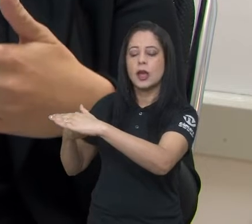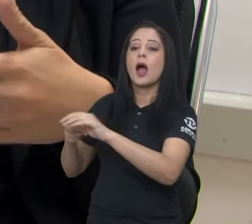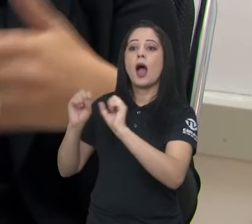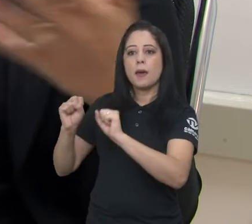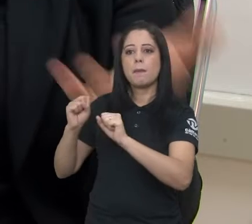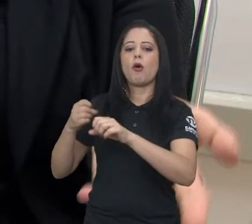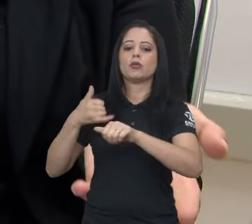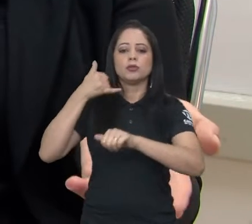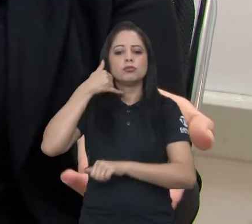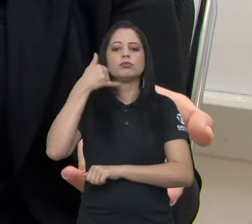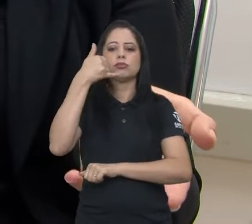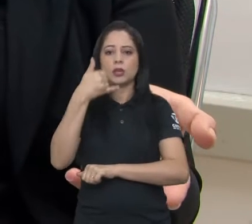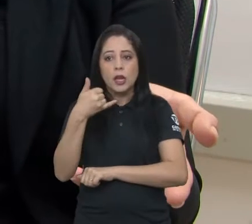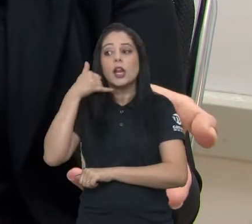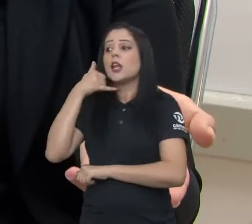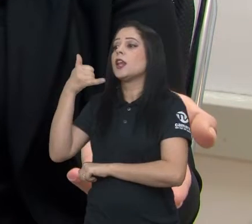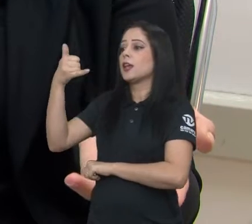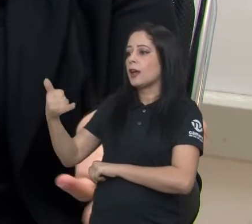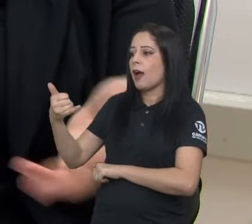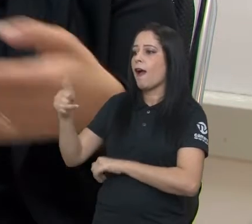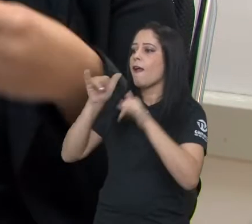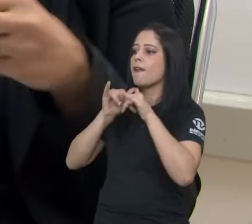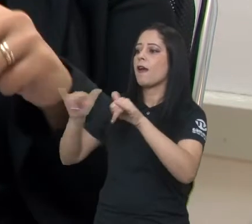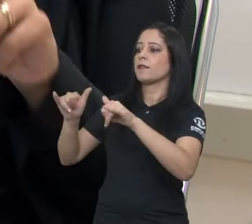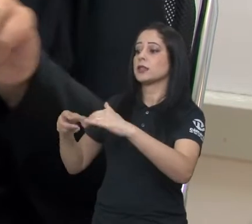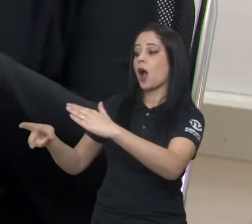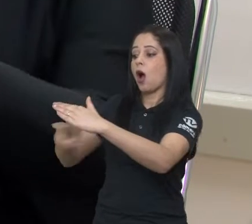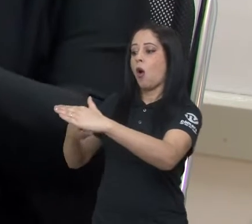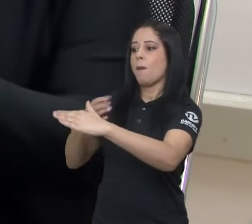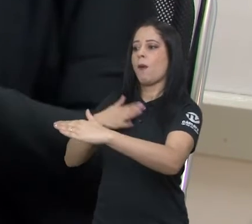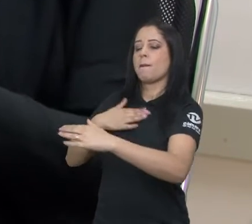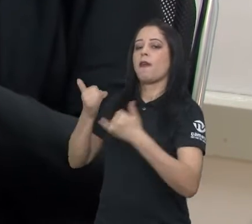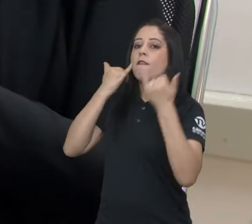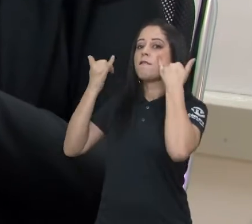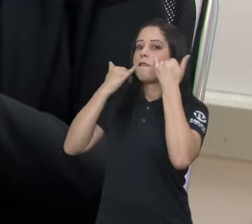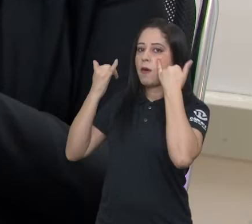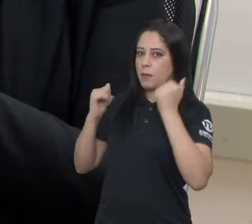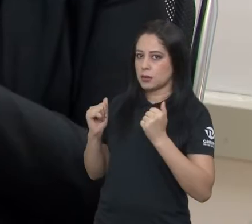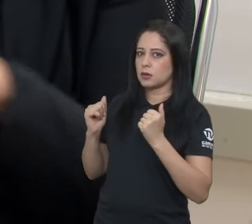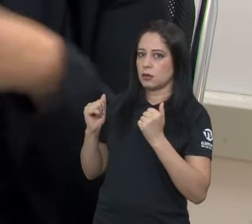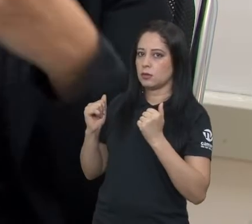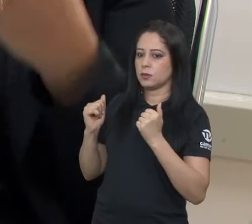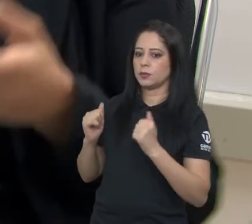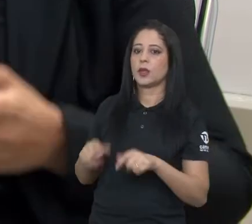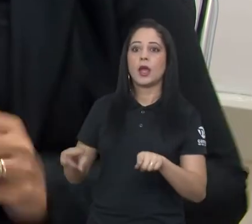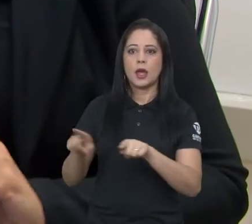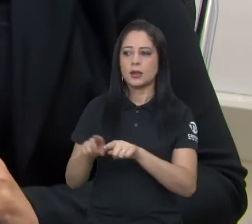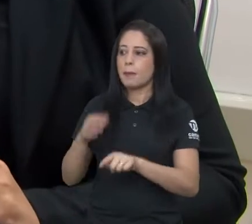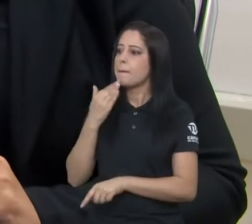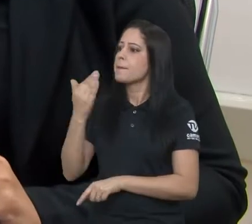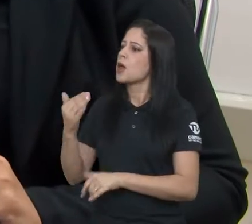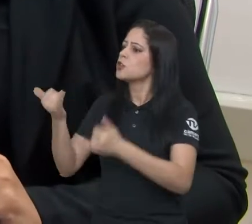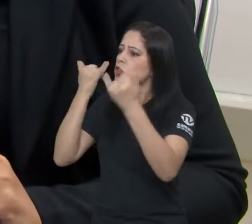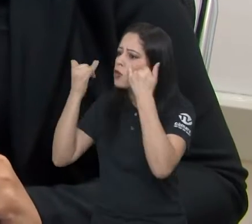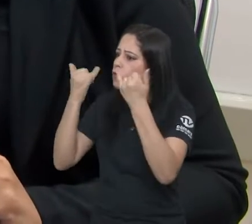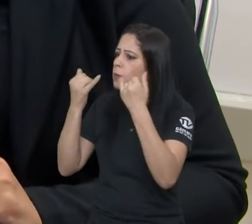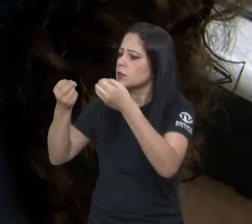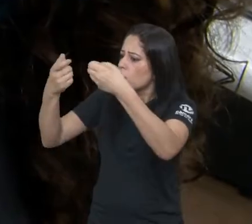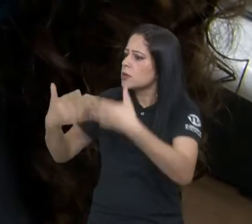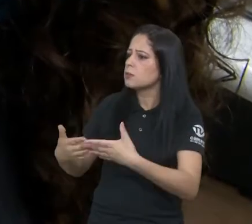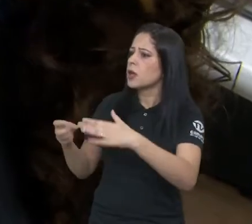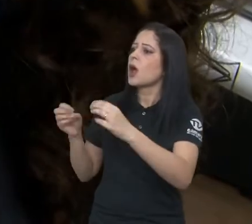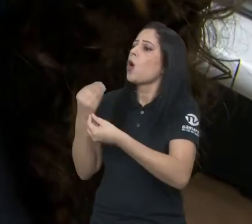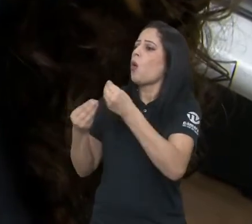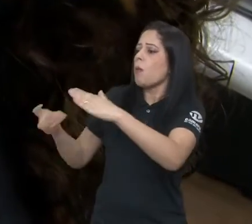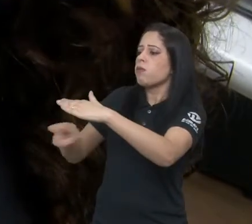fazer o contato com a organização que teve o vazamento, via encarregado de proteção de dados, e solicitar maiores informações.